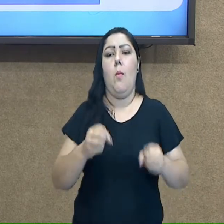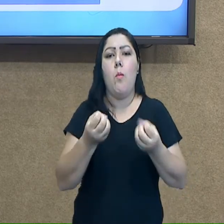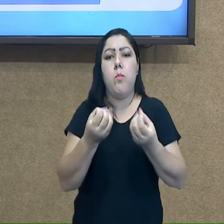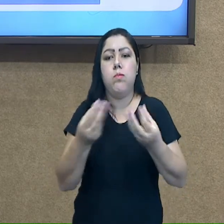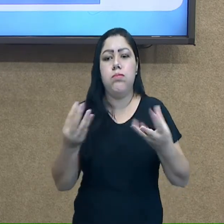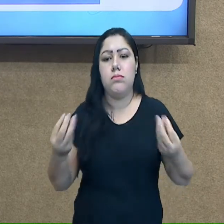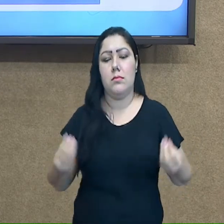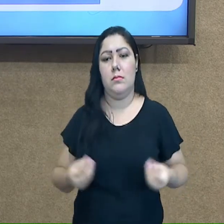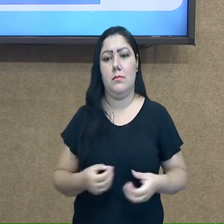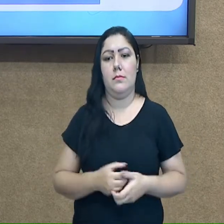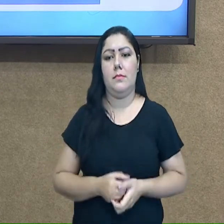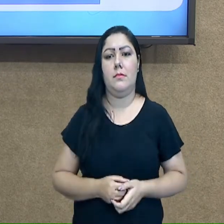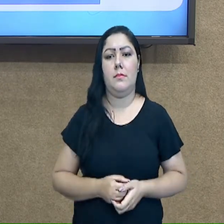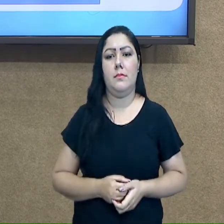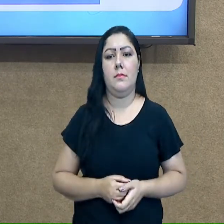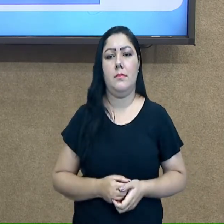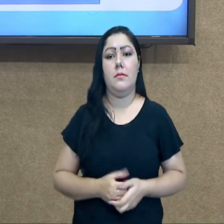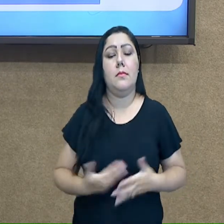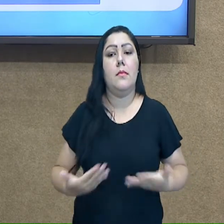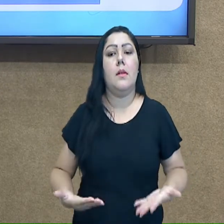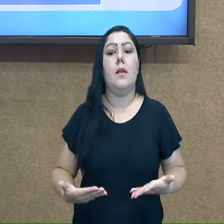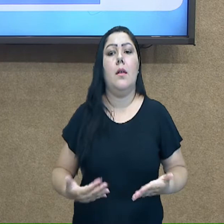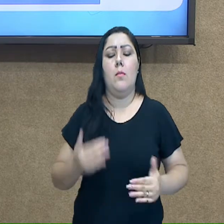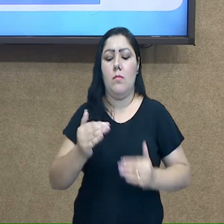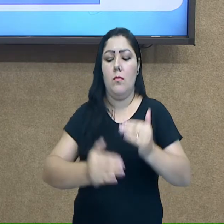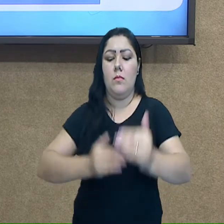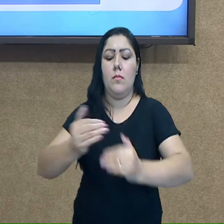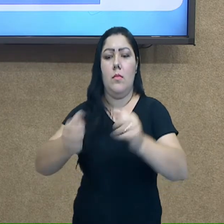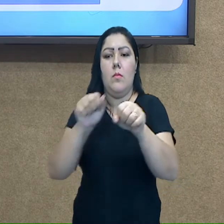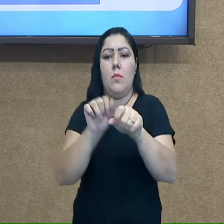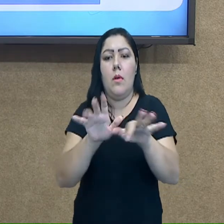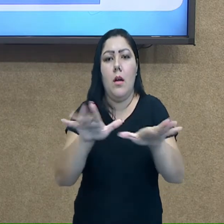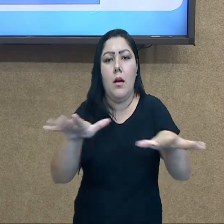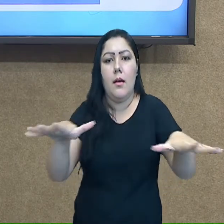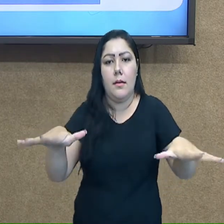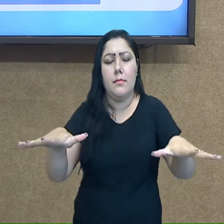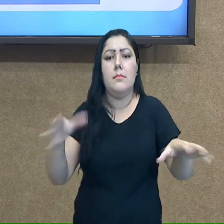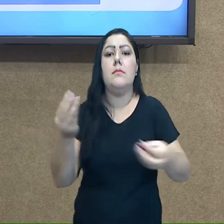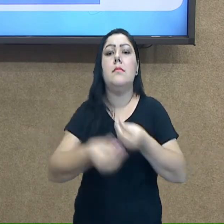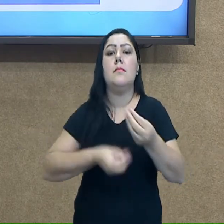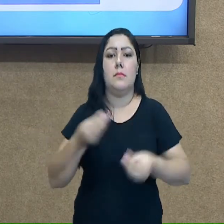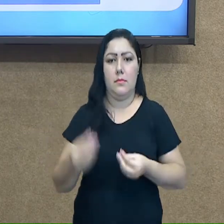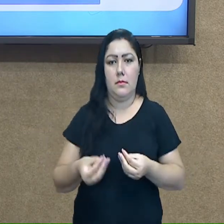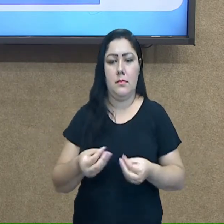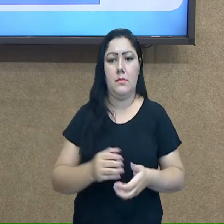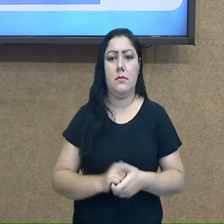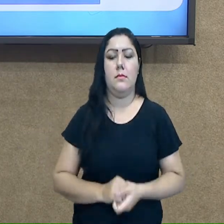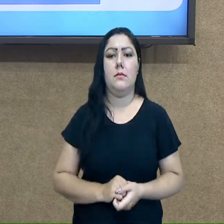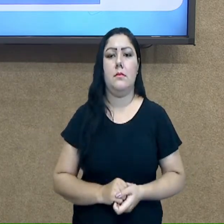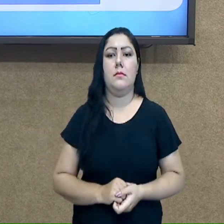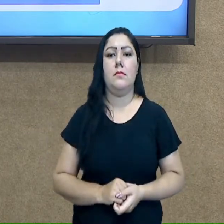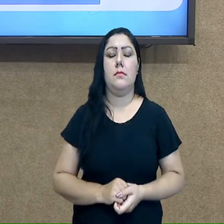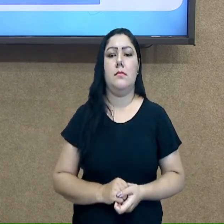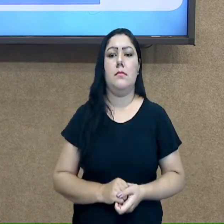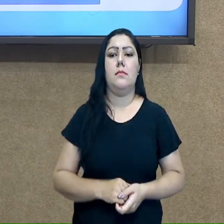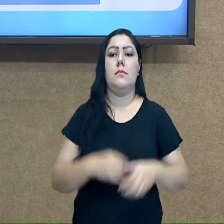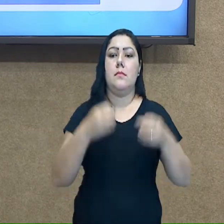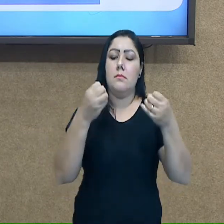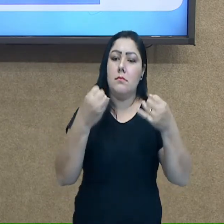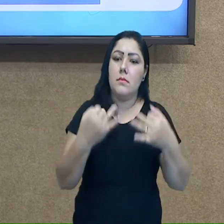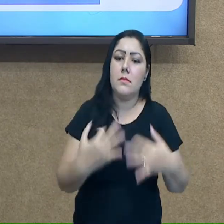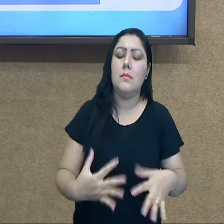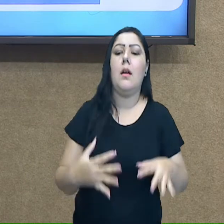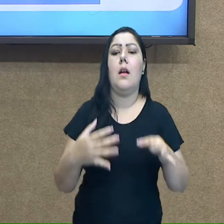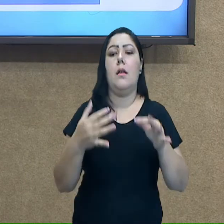ver agora como foi esse processo de expansão. Nós falamos, né, falando cada um deles, explicando